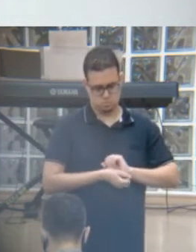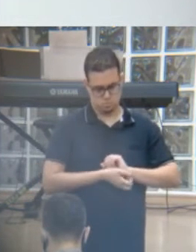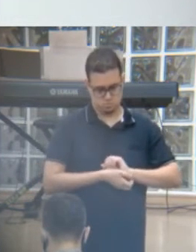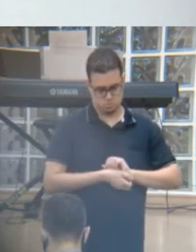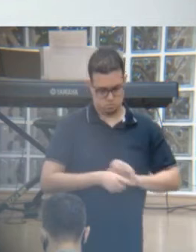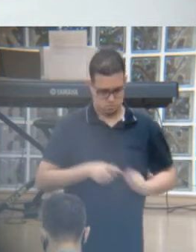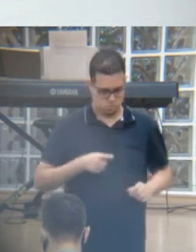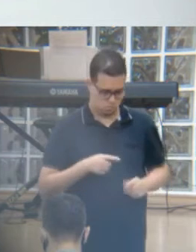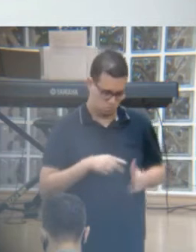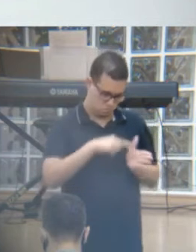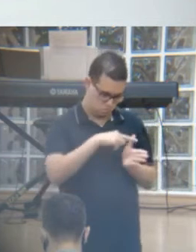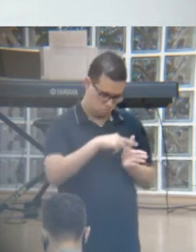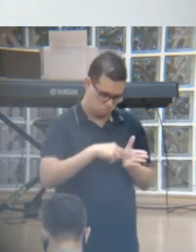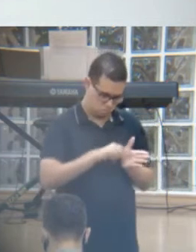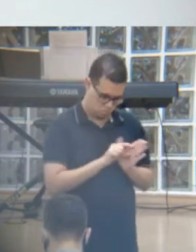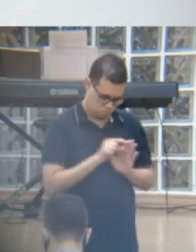9.